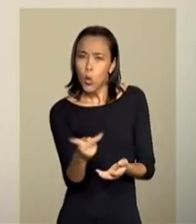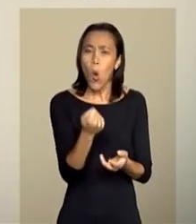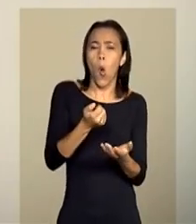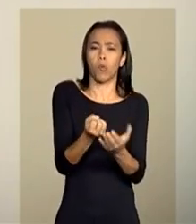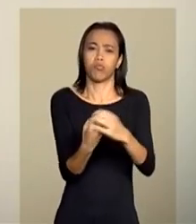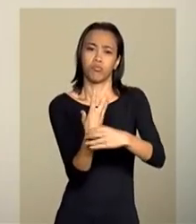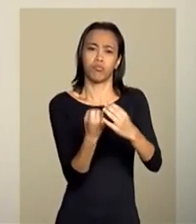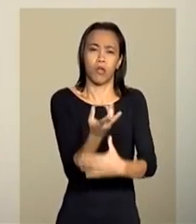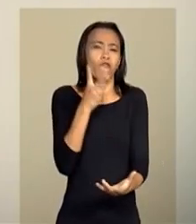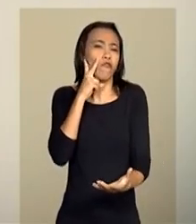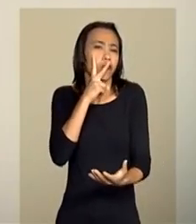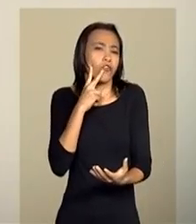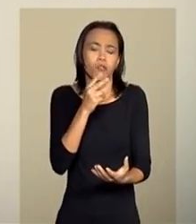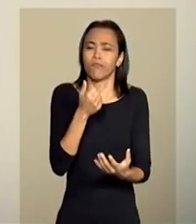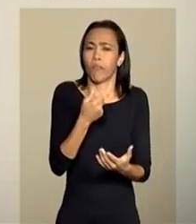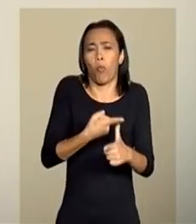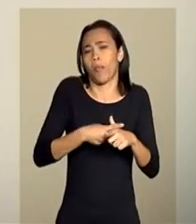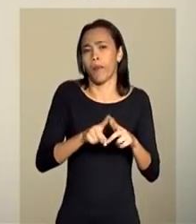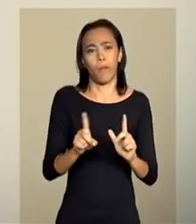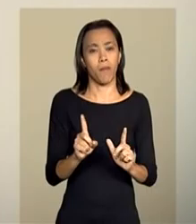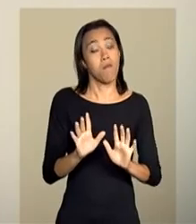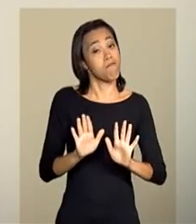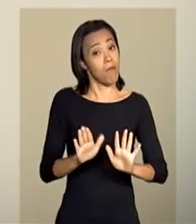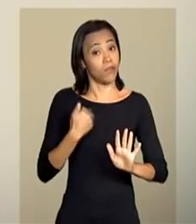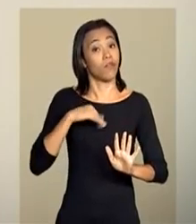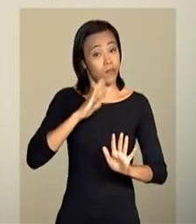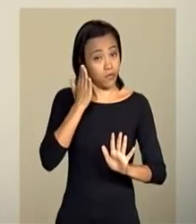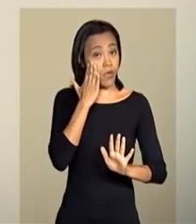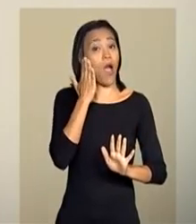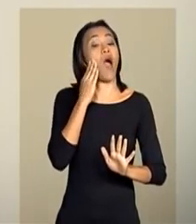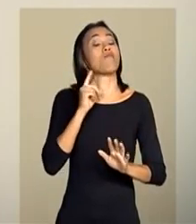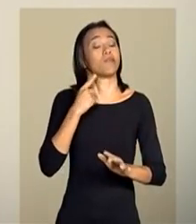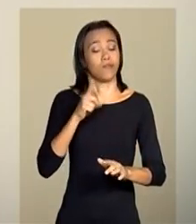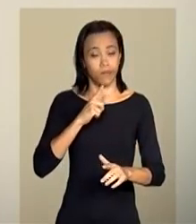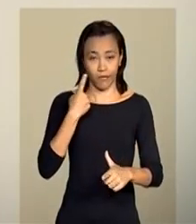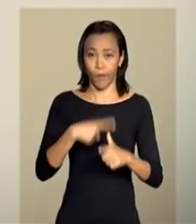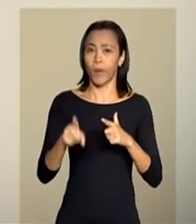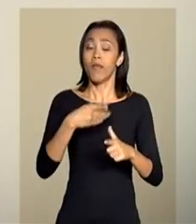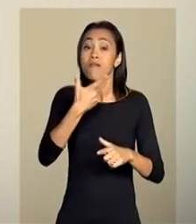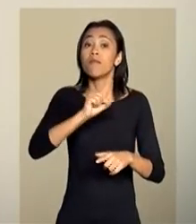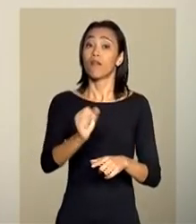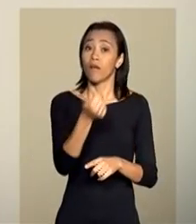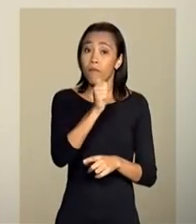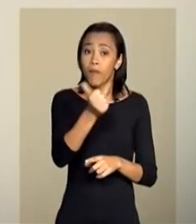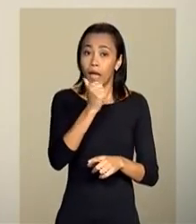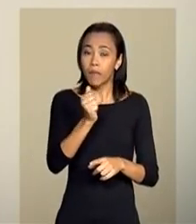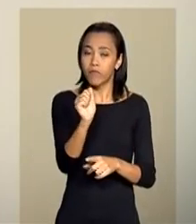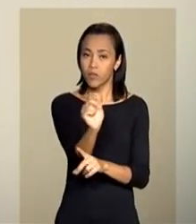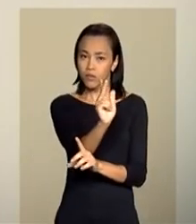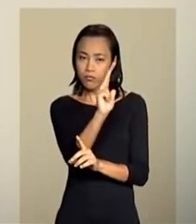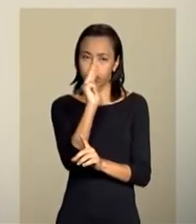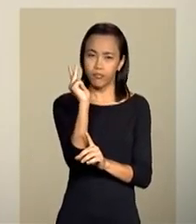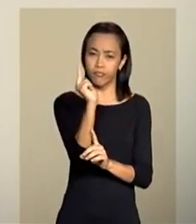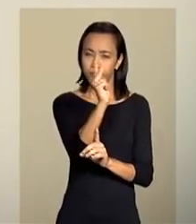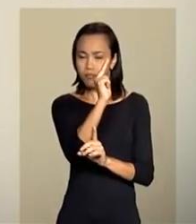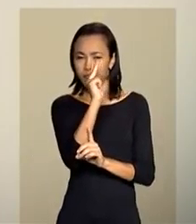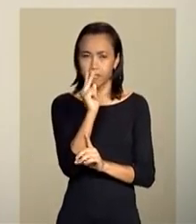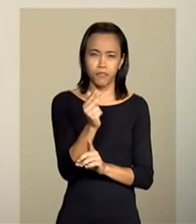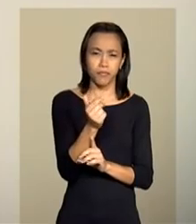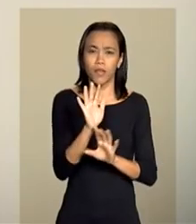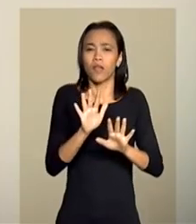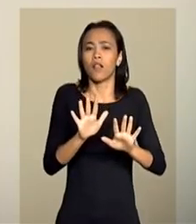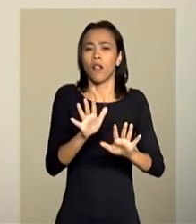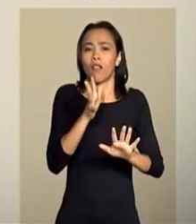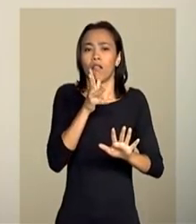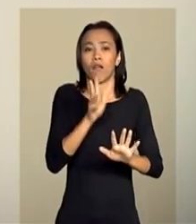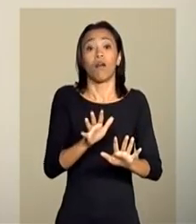ou uma taxa de vinho não tem problema mas a sabe que tem sim Luciano quem bebe fica com os reflexos muito mais